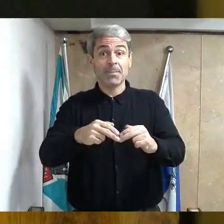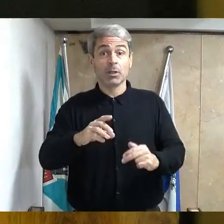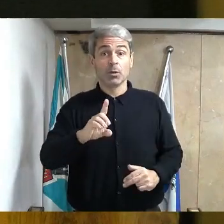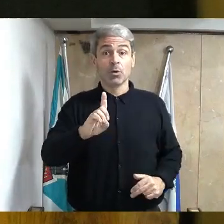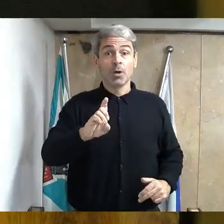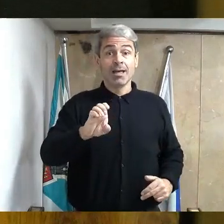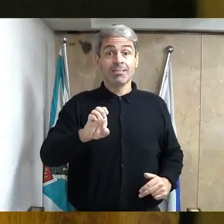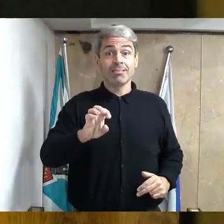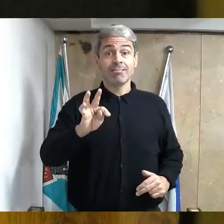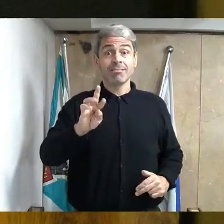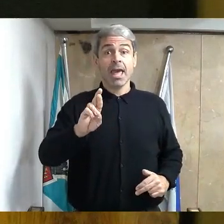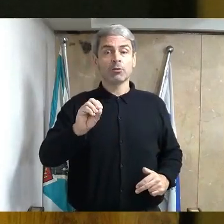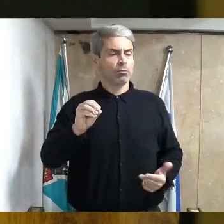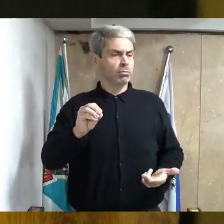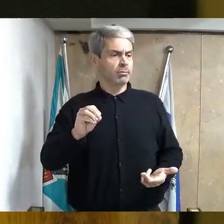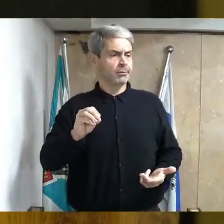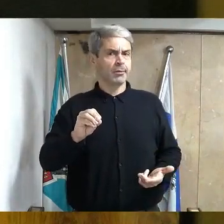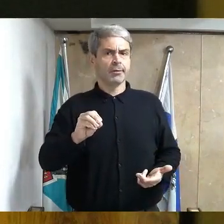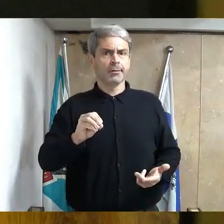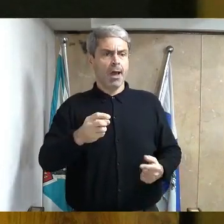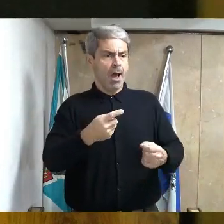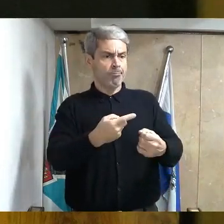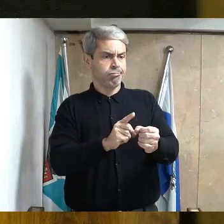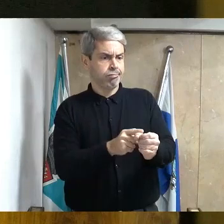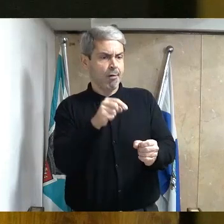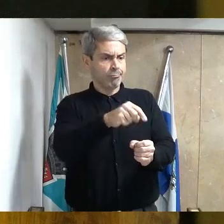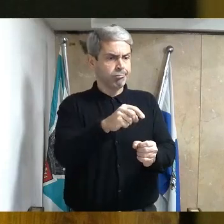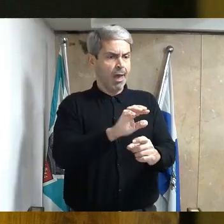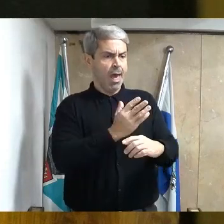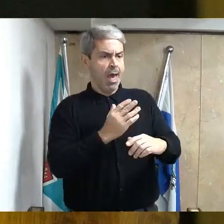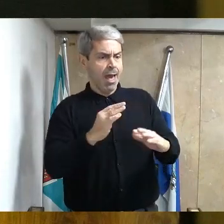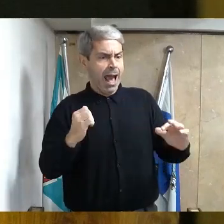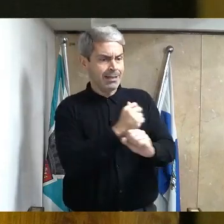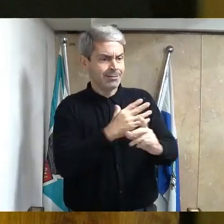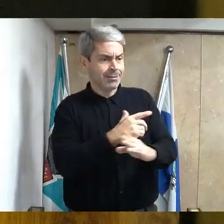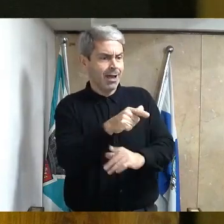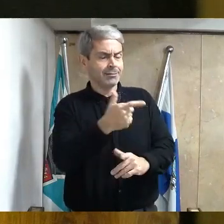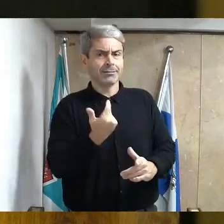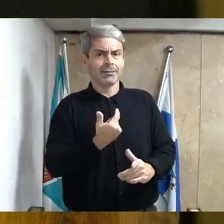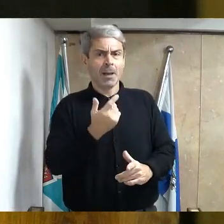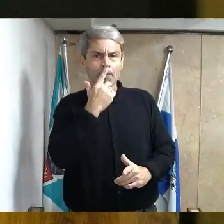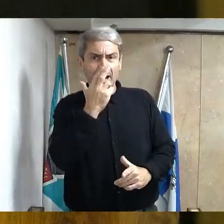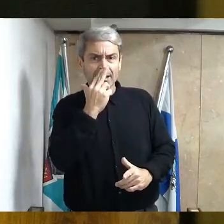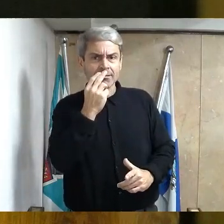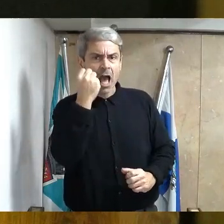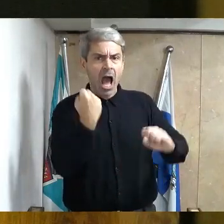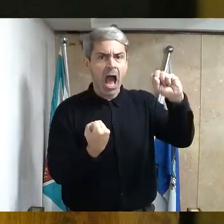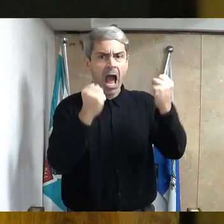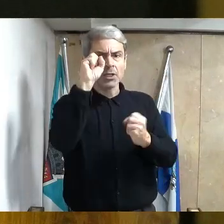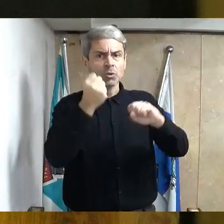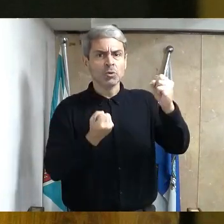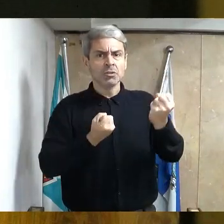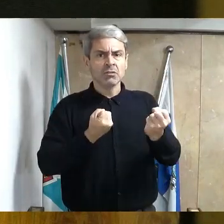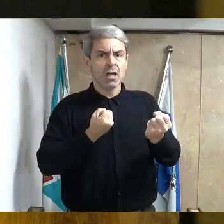Mirou o município de Duque de Caxias para poder fazer a indústria da arrecadação.